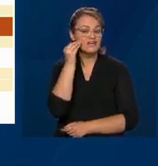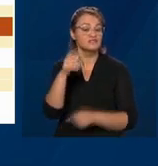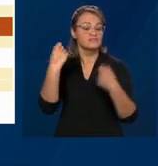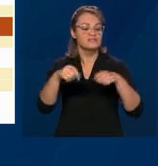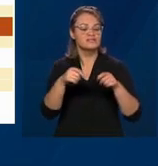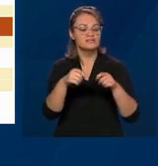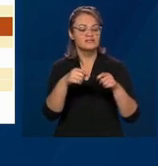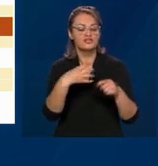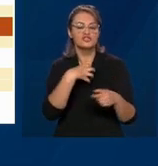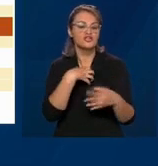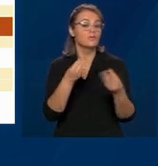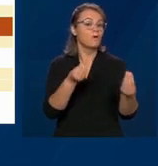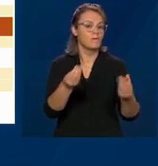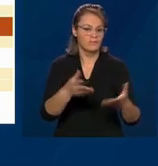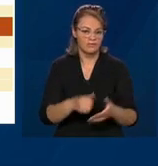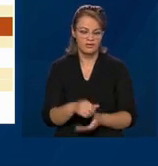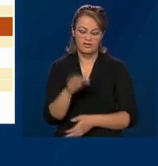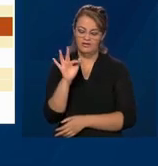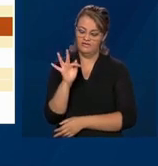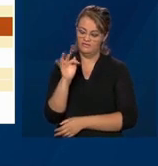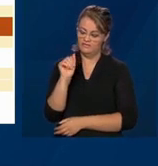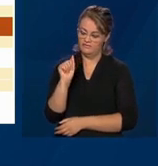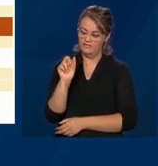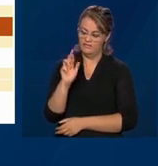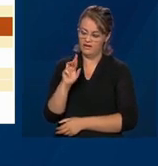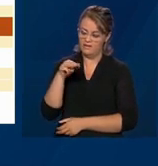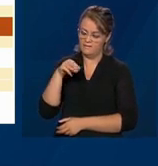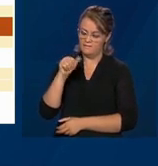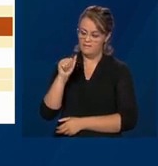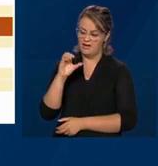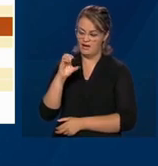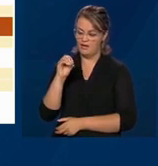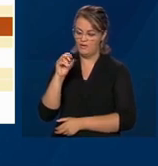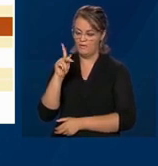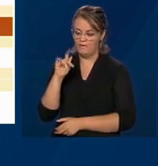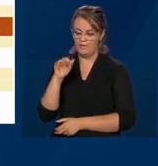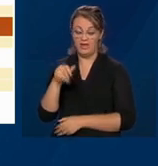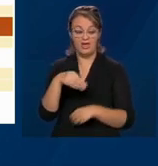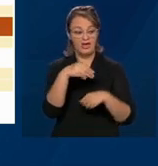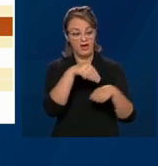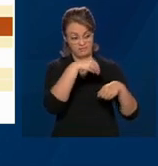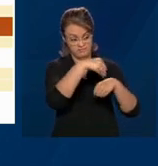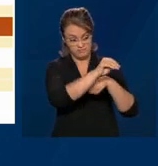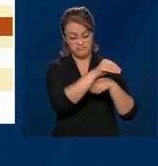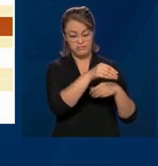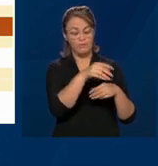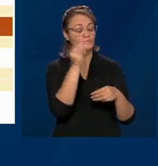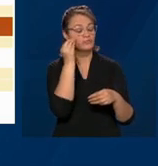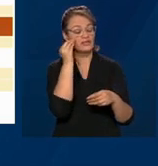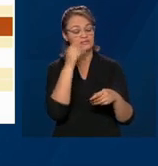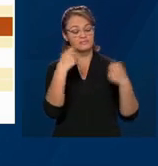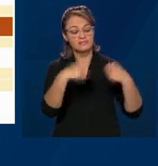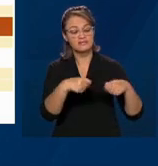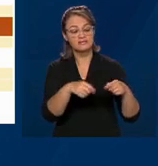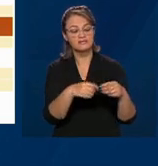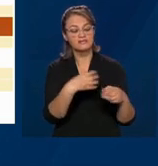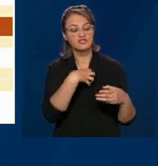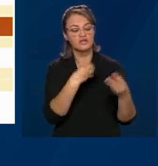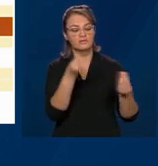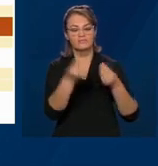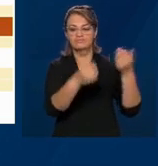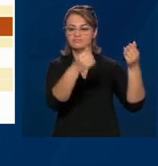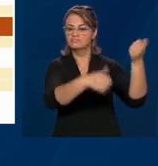realizados. A farmacopeia é que diz como o teste vai ser conduzido e quais são os parâmetros para aprovar esse